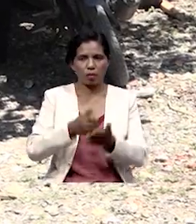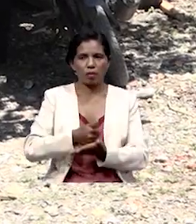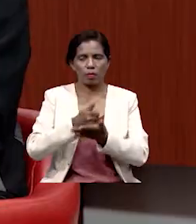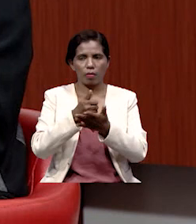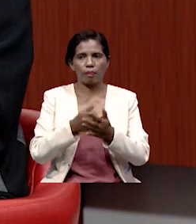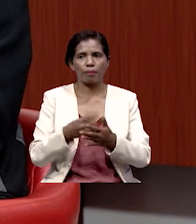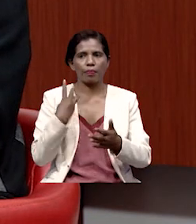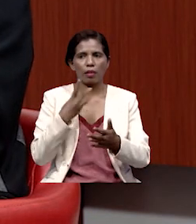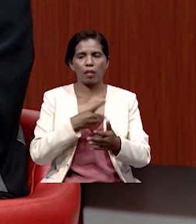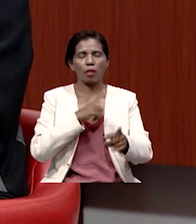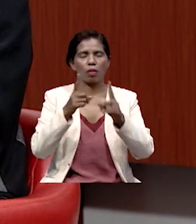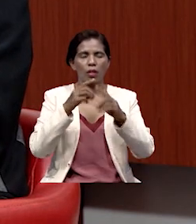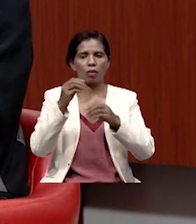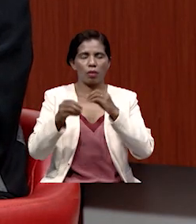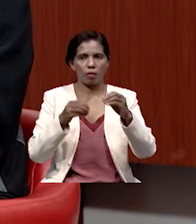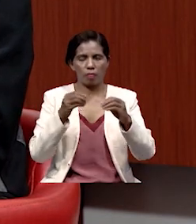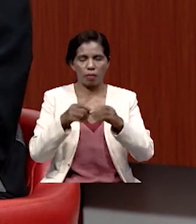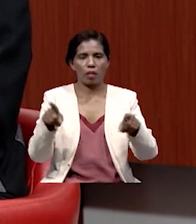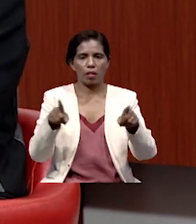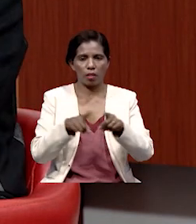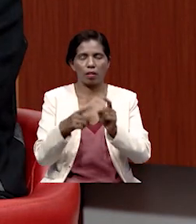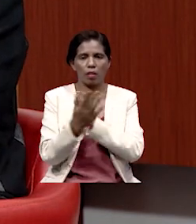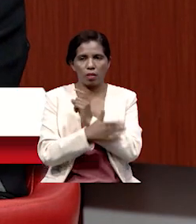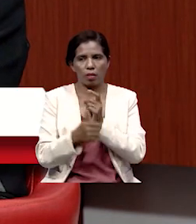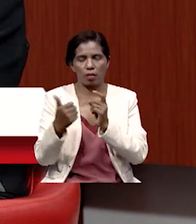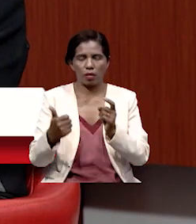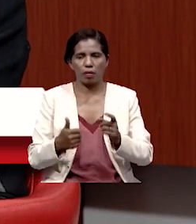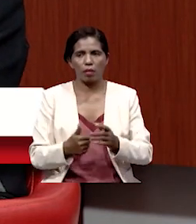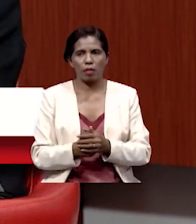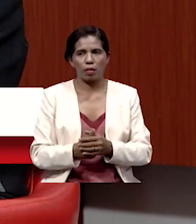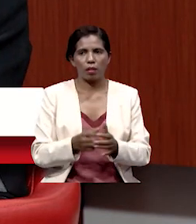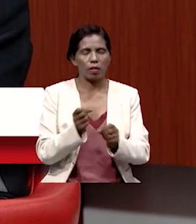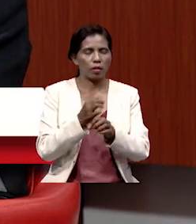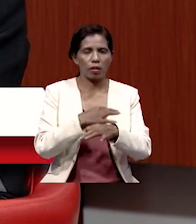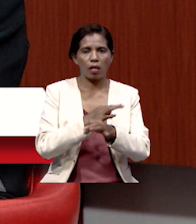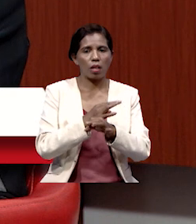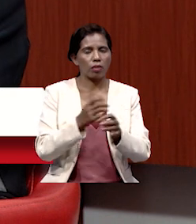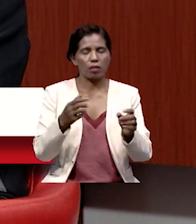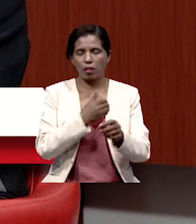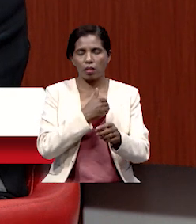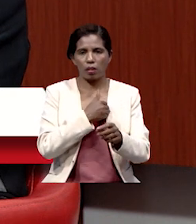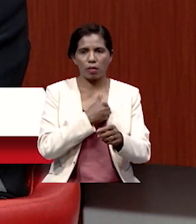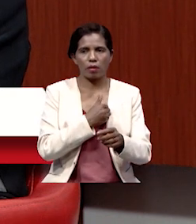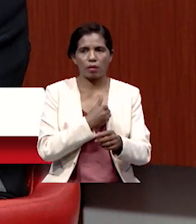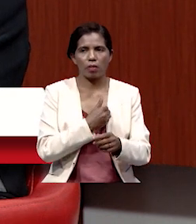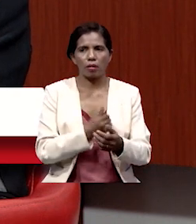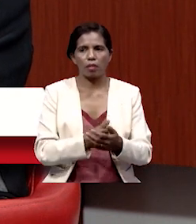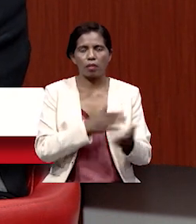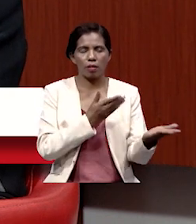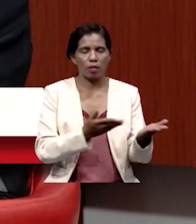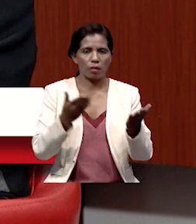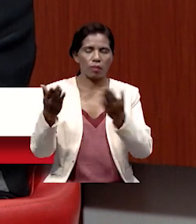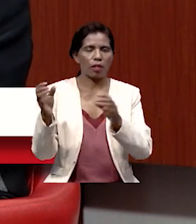depois de colher com o comércio, a ligação e tem a produto indústria lá no IA. E depois investir com a área lá no